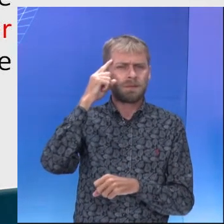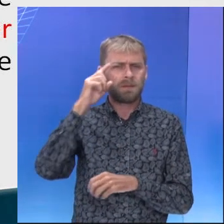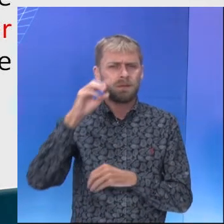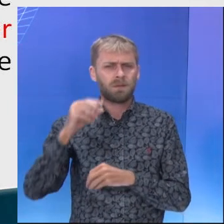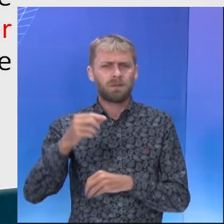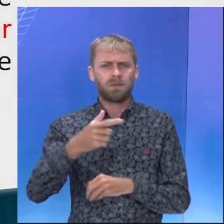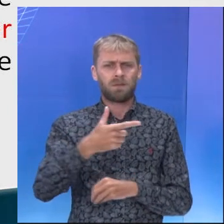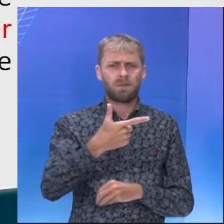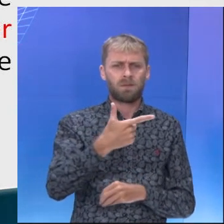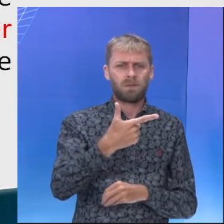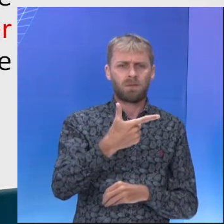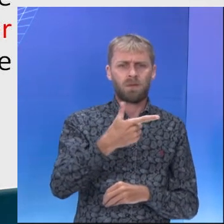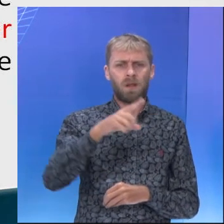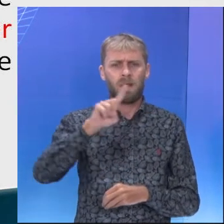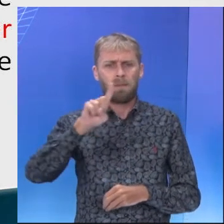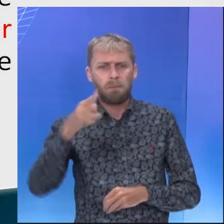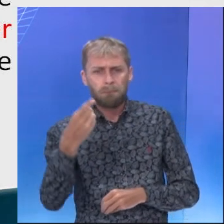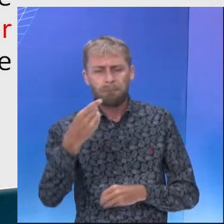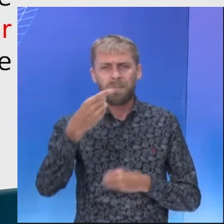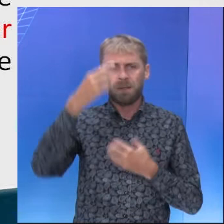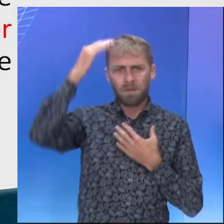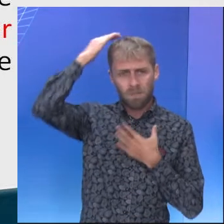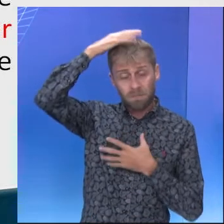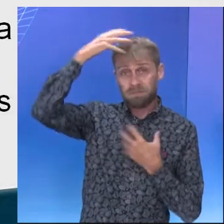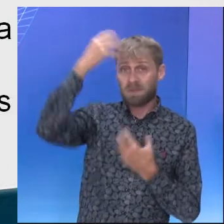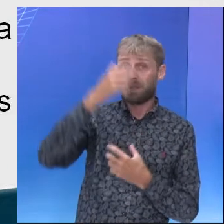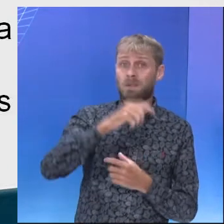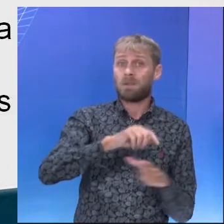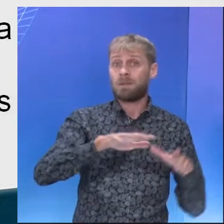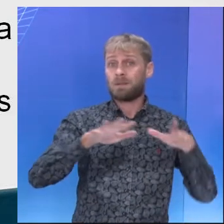provide 2,000 showers a week.